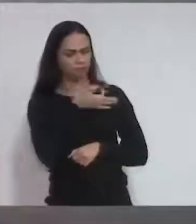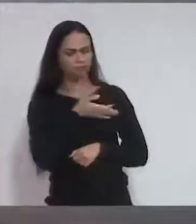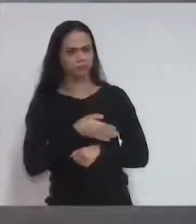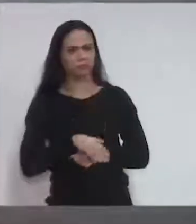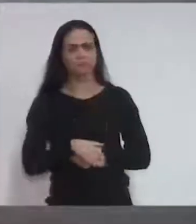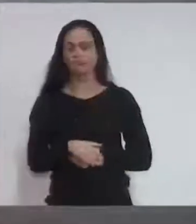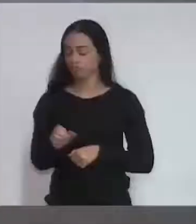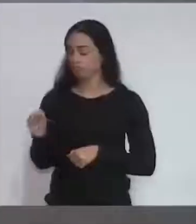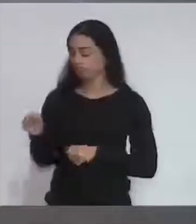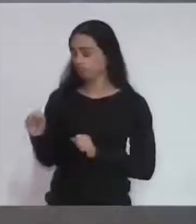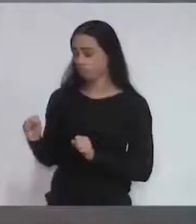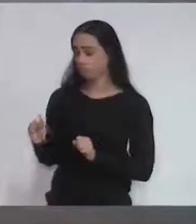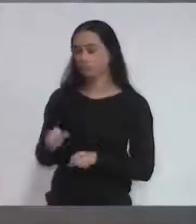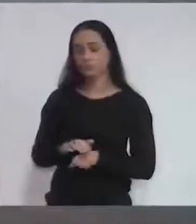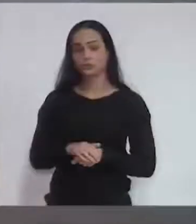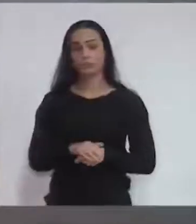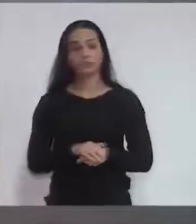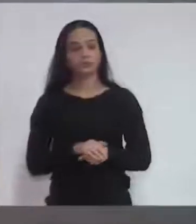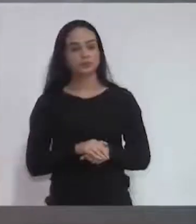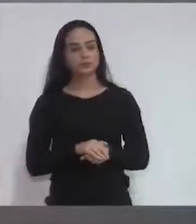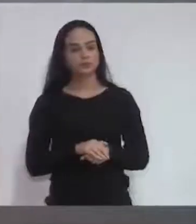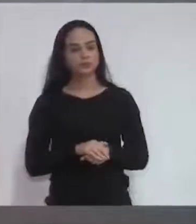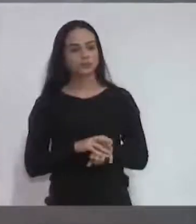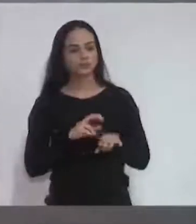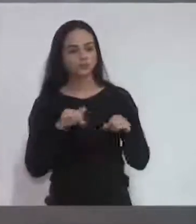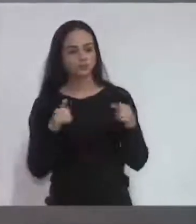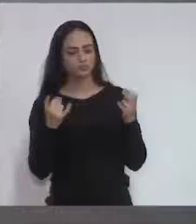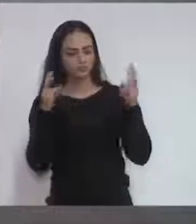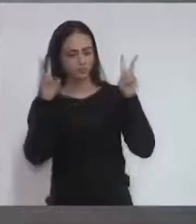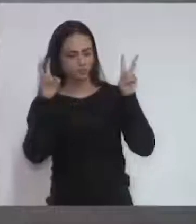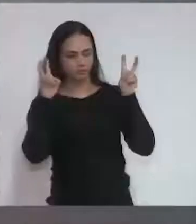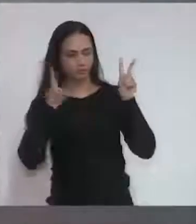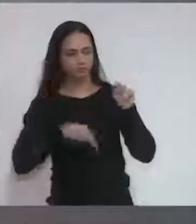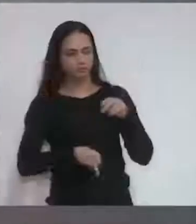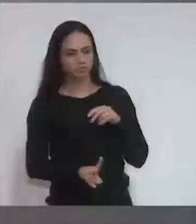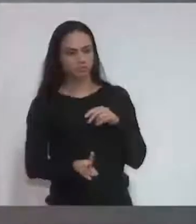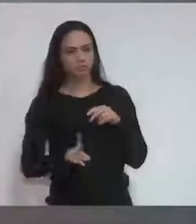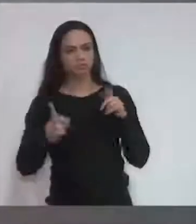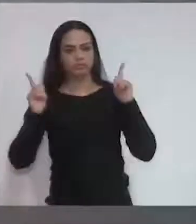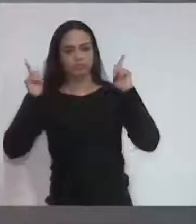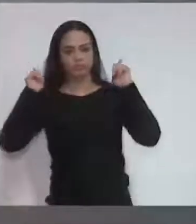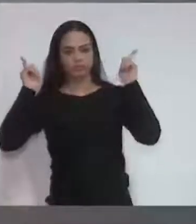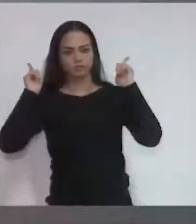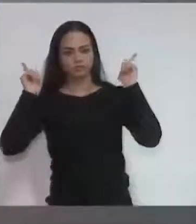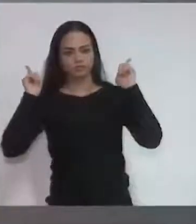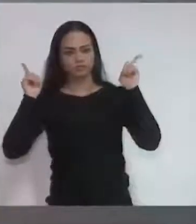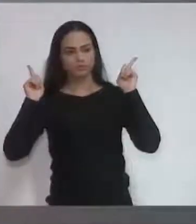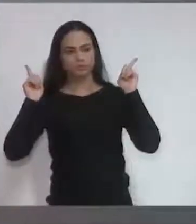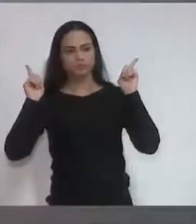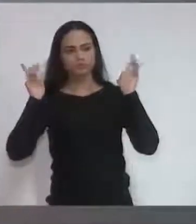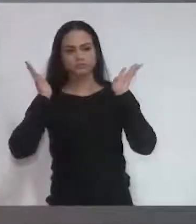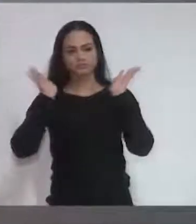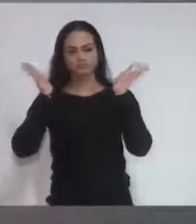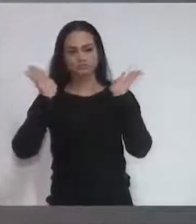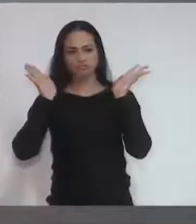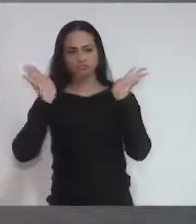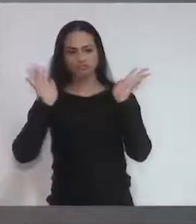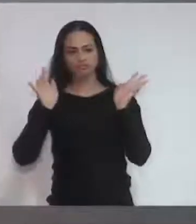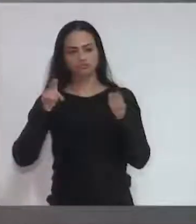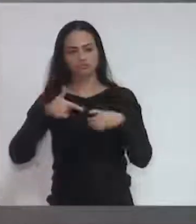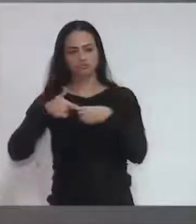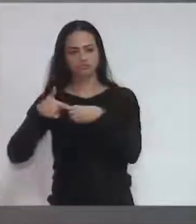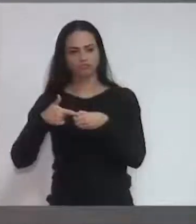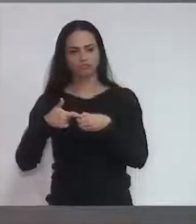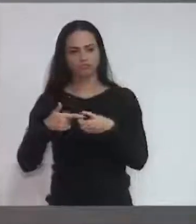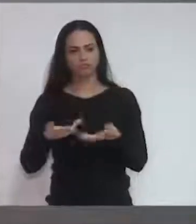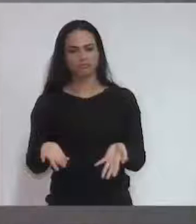Aproveitando o ensejo do senhor, falando na questão da greve dos caminhoneiros, combustível, o que está acontecendo no nosso município é vergonhoso em